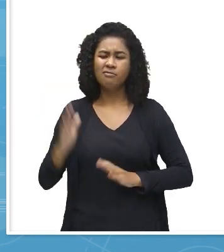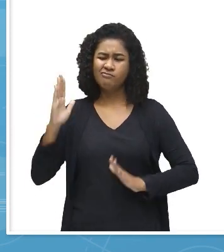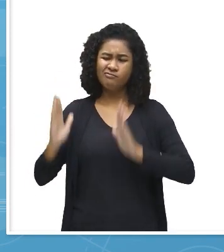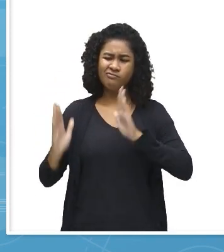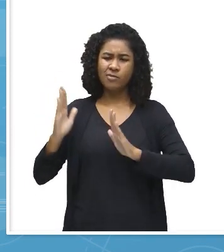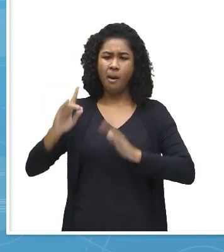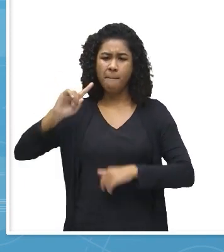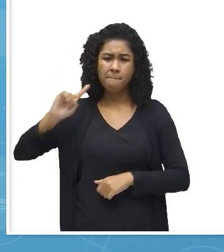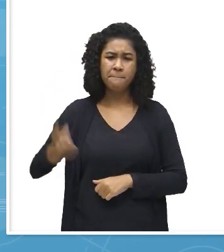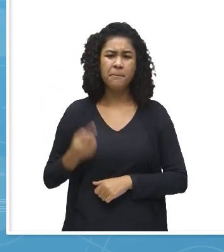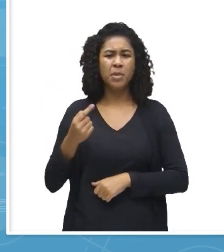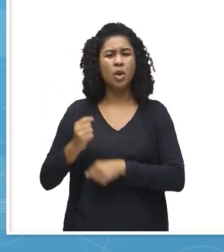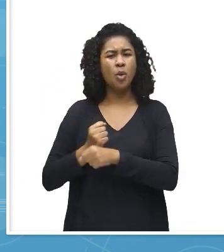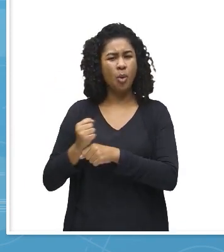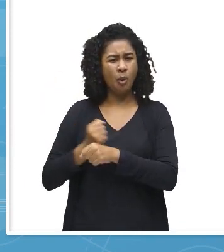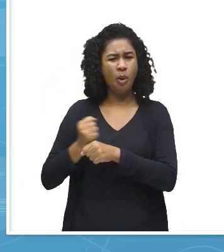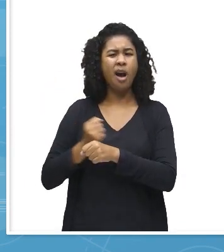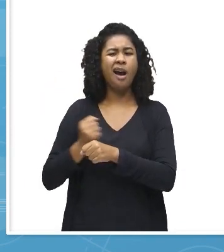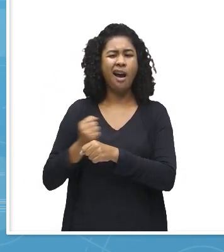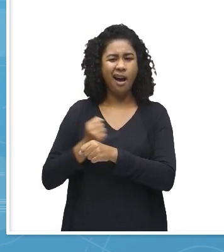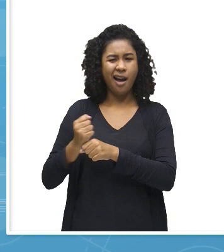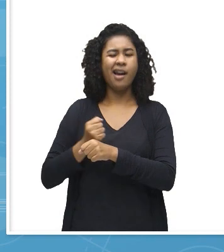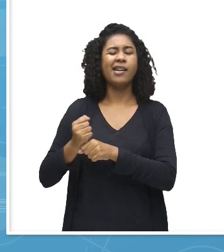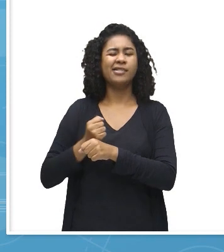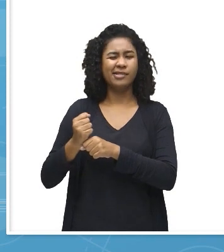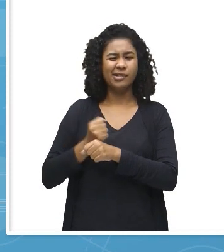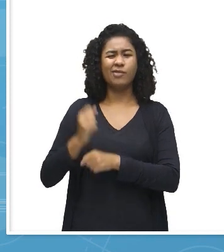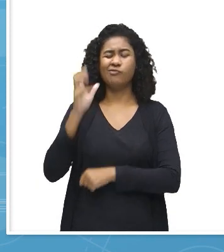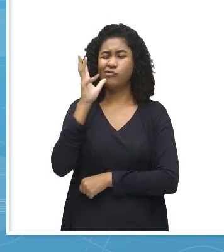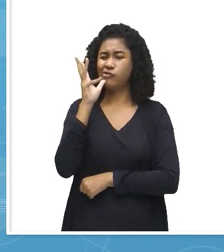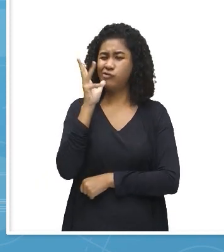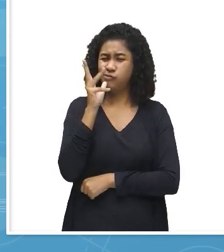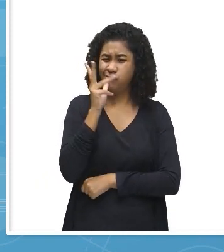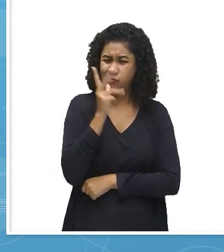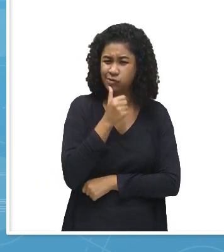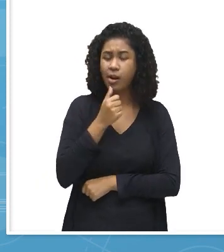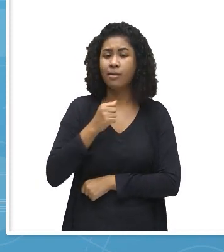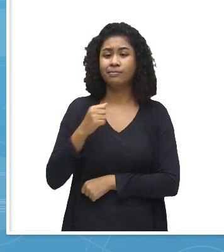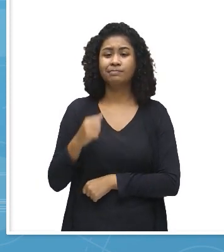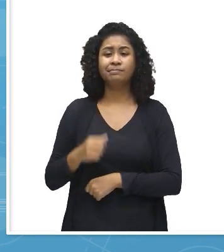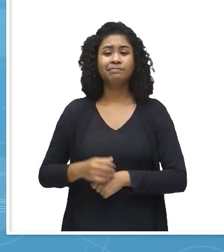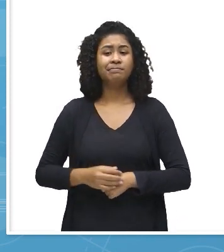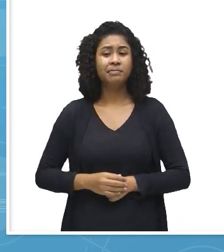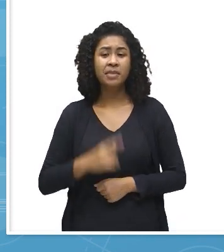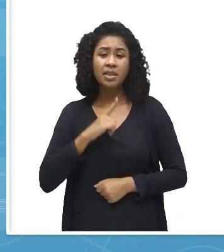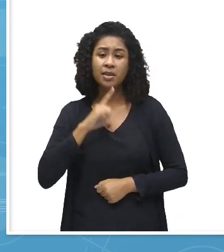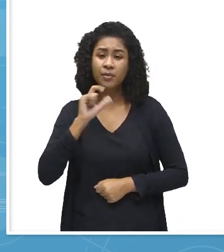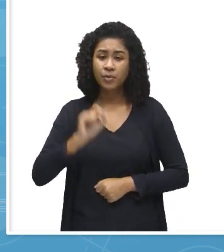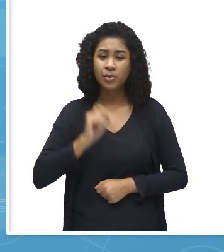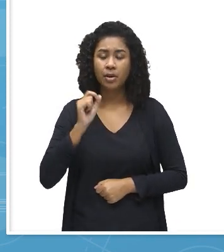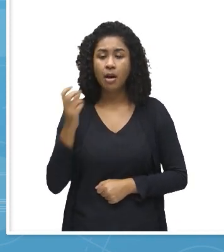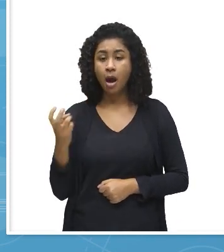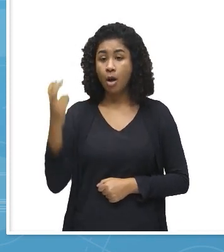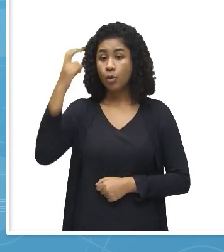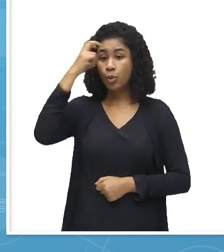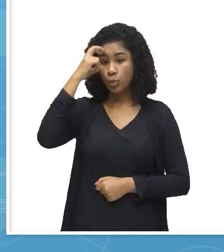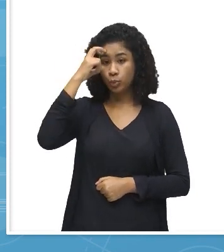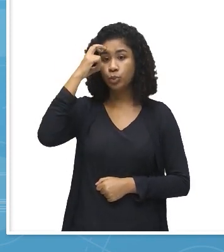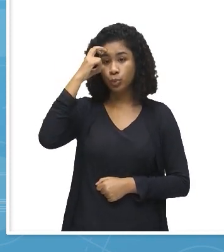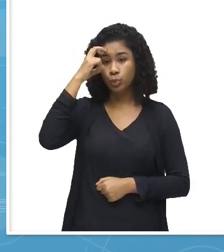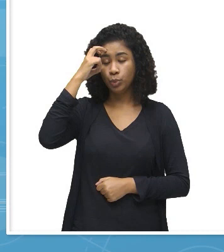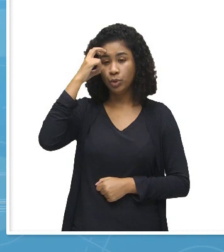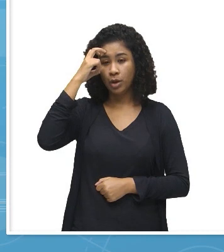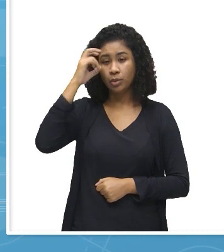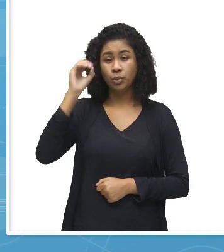anos, de 476 até 1453, né, a cultura ocidental, ela